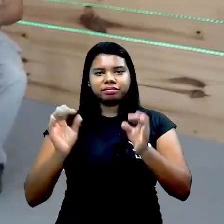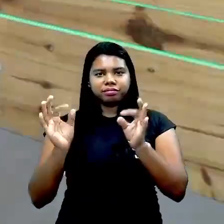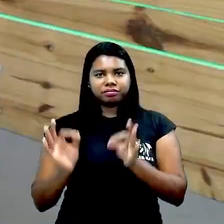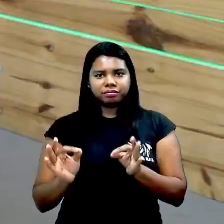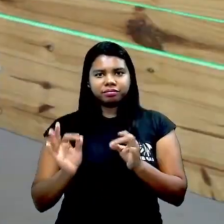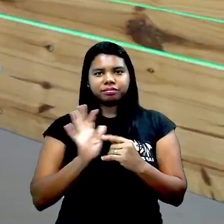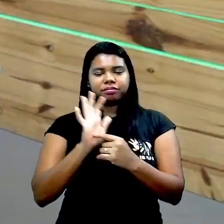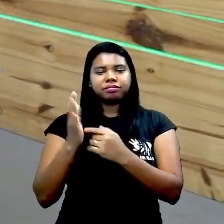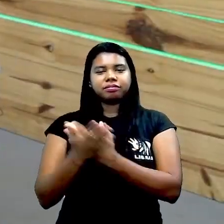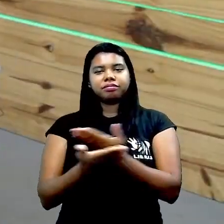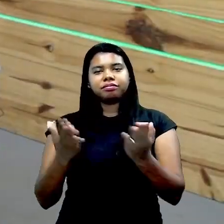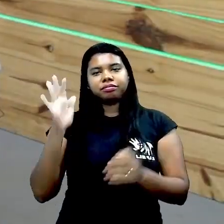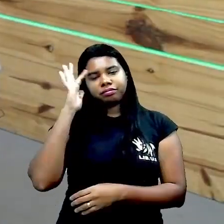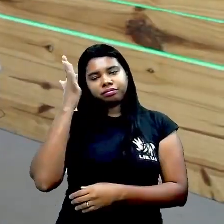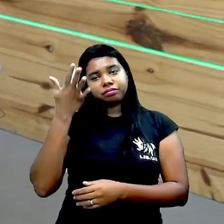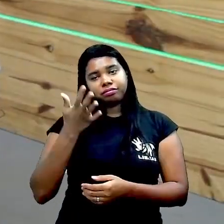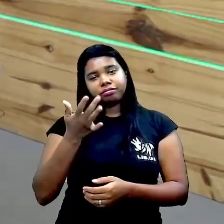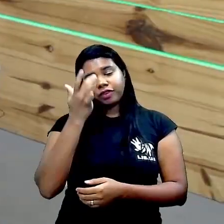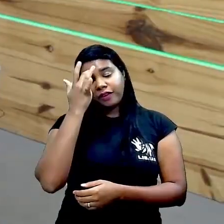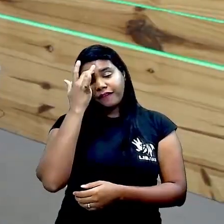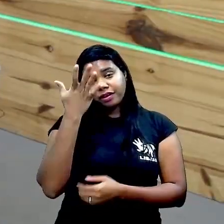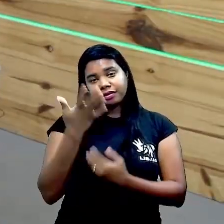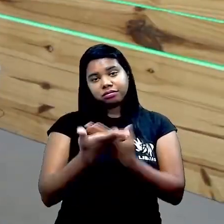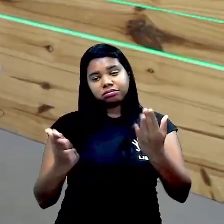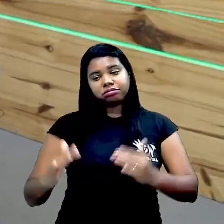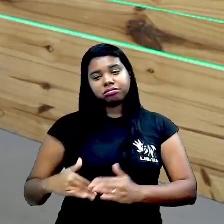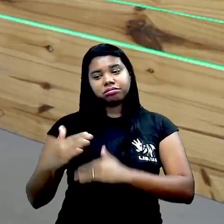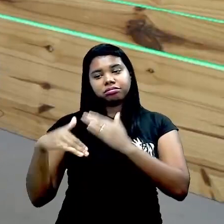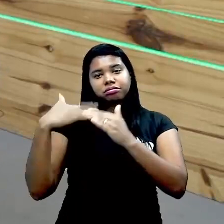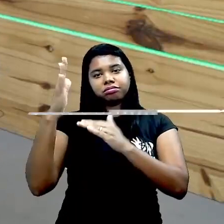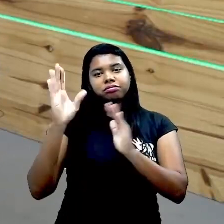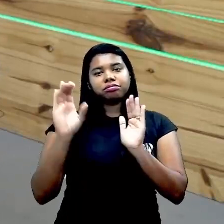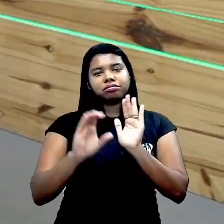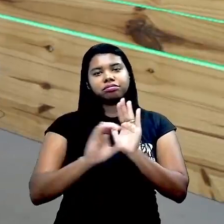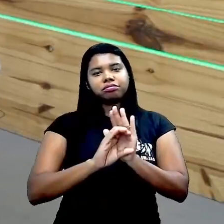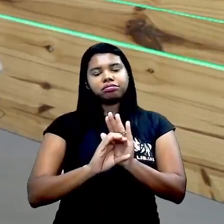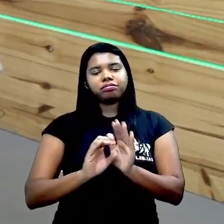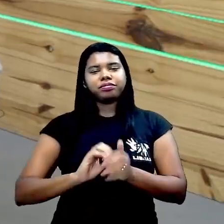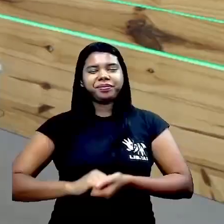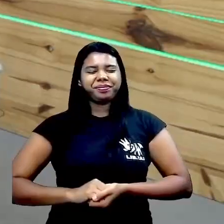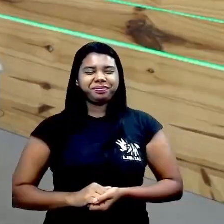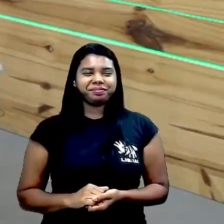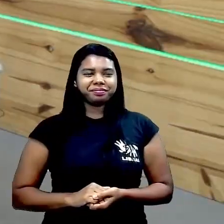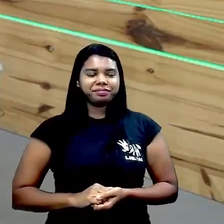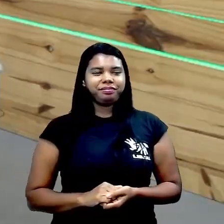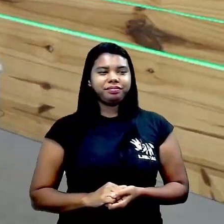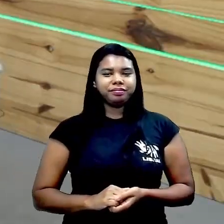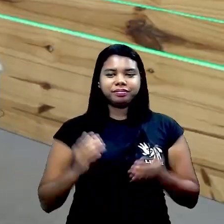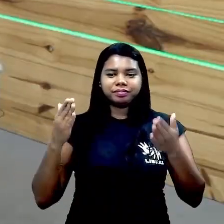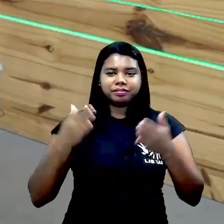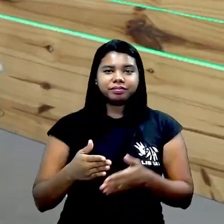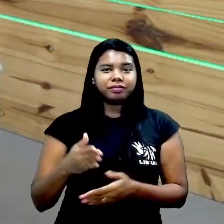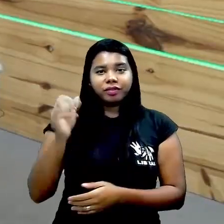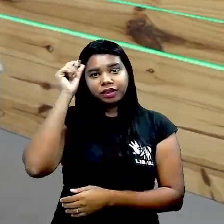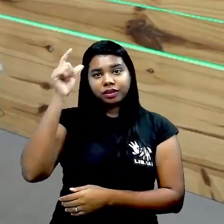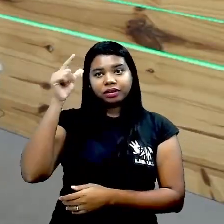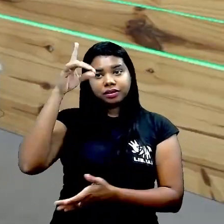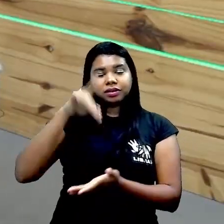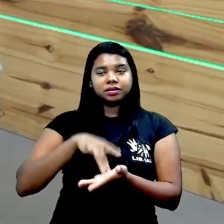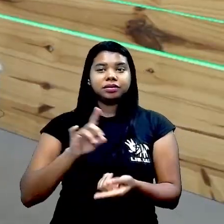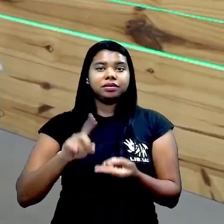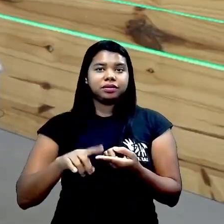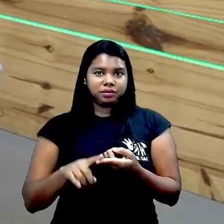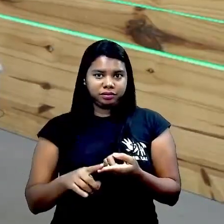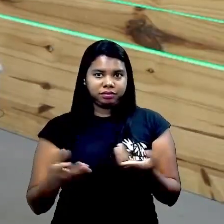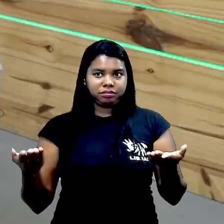que traz para você soluções, que facilita o seu desenvolvimento de código. A intenção é que a gente não fique reinventando a roda. É para